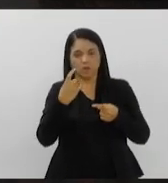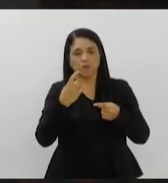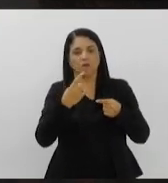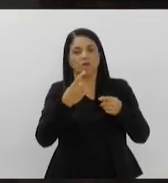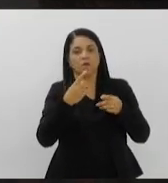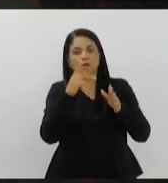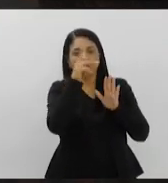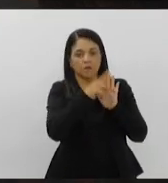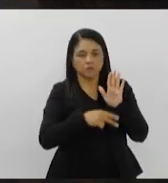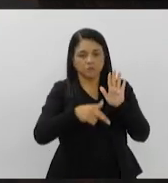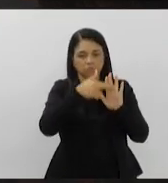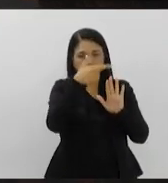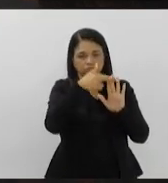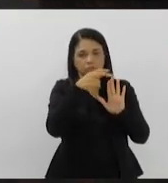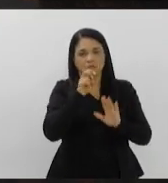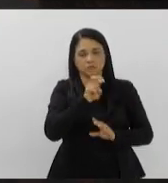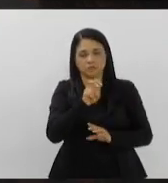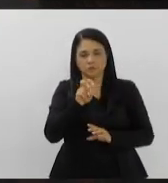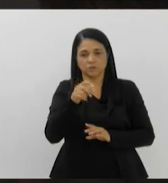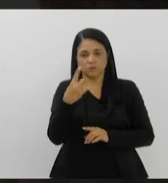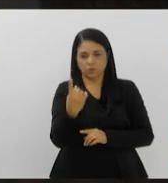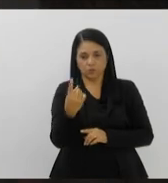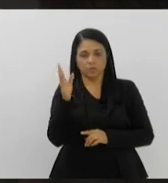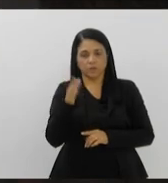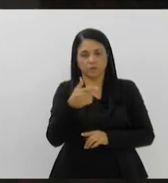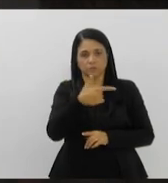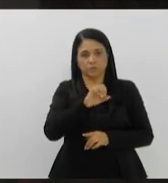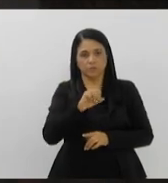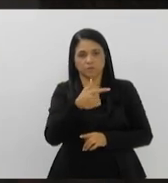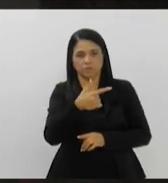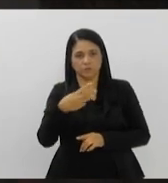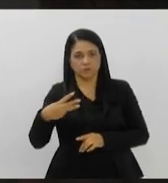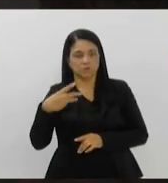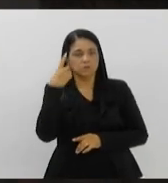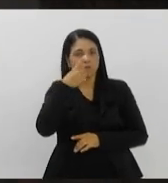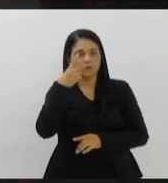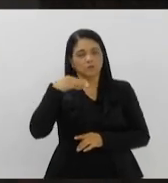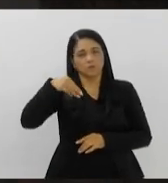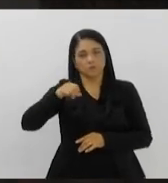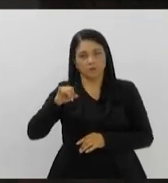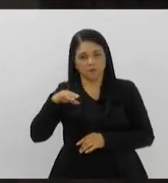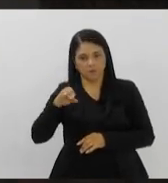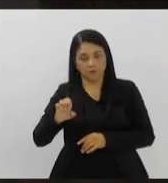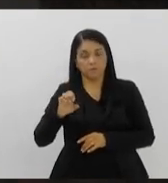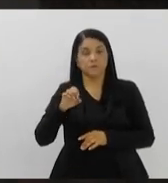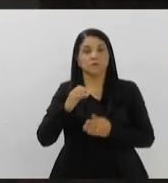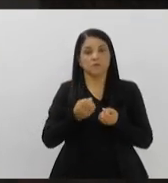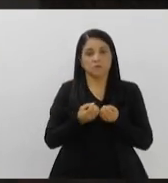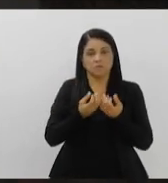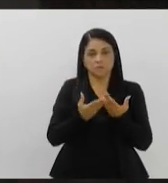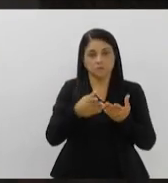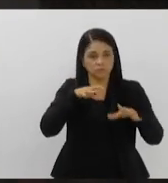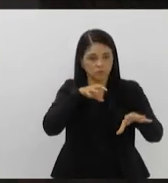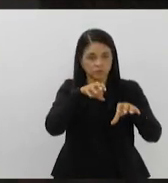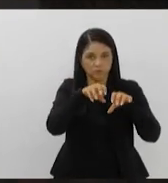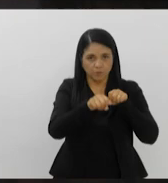número 551 de 23, de autoria do deputado Carlos Mink, que concede o